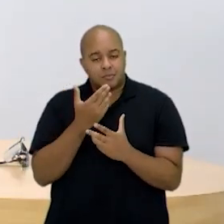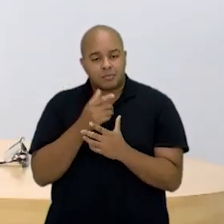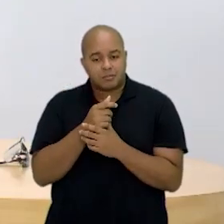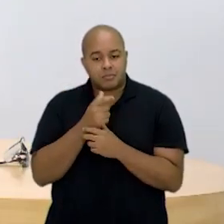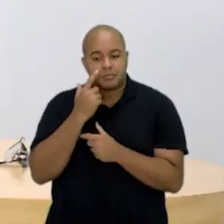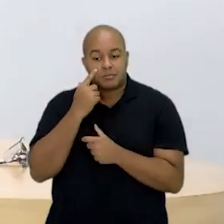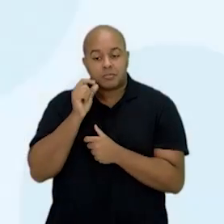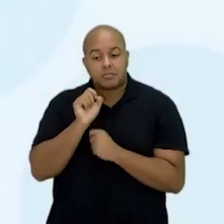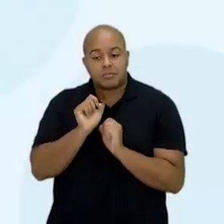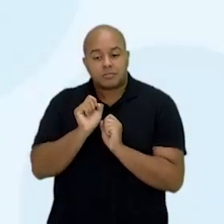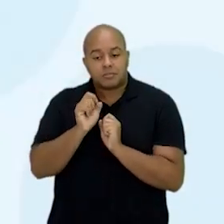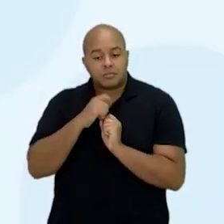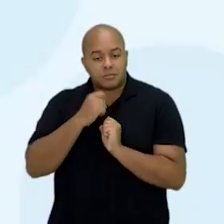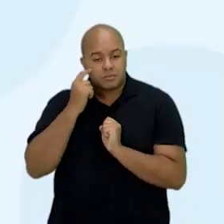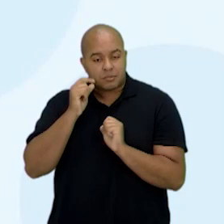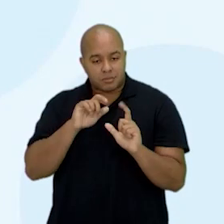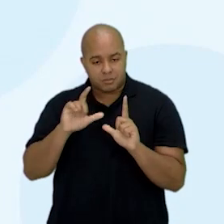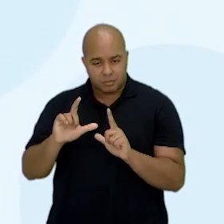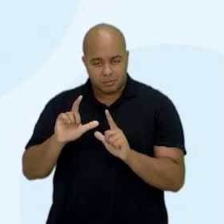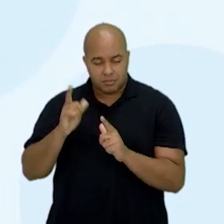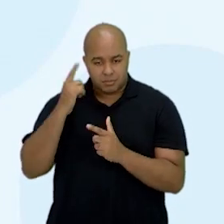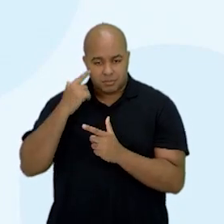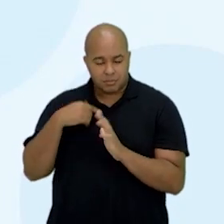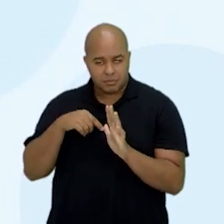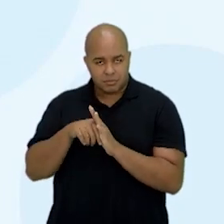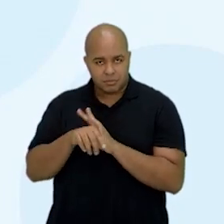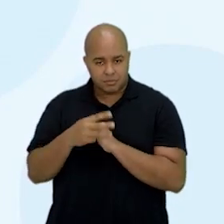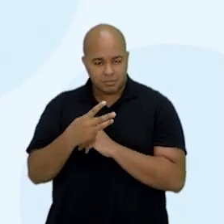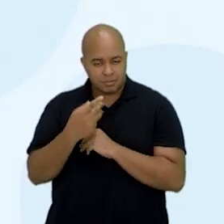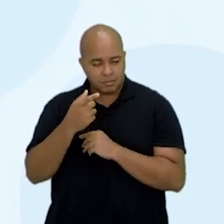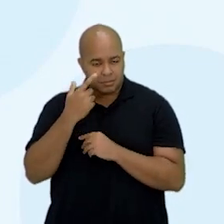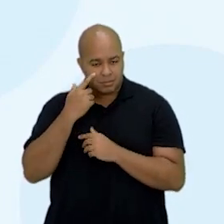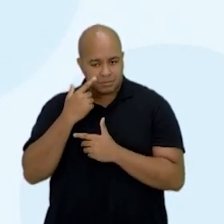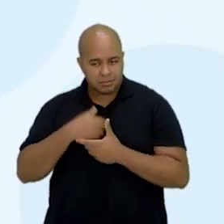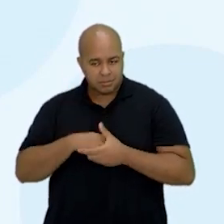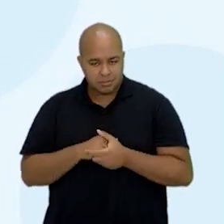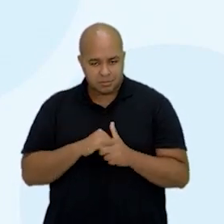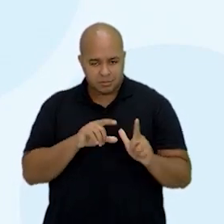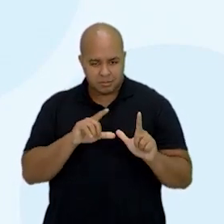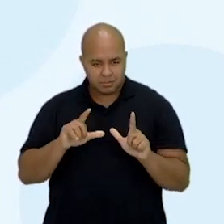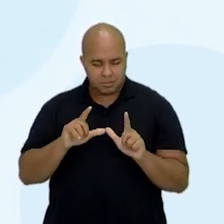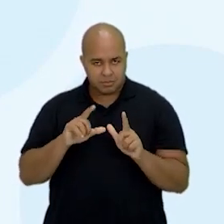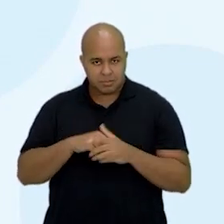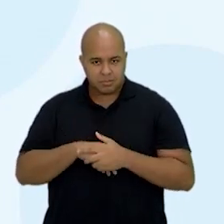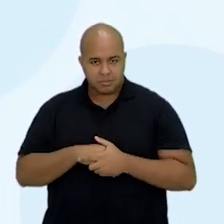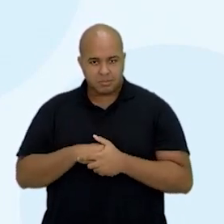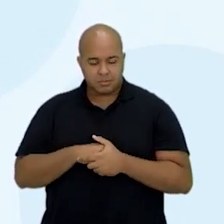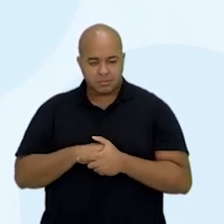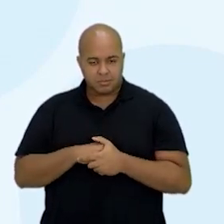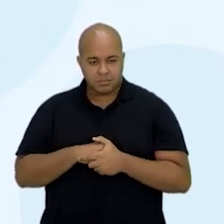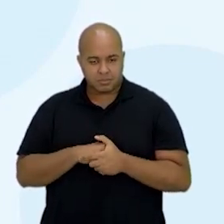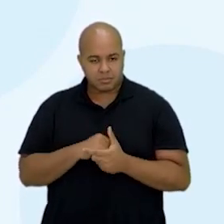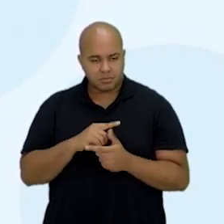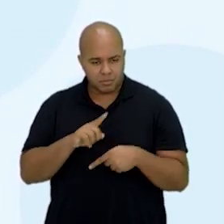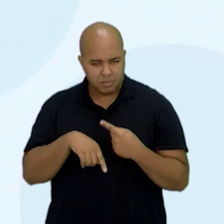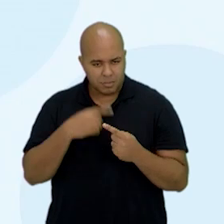o que a gente tem na perguntinha três para vocês tá parecendo aí na tela